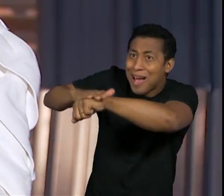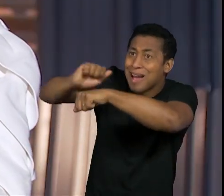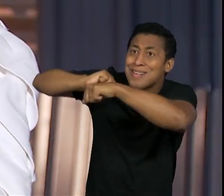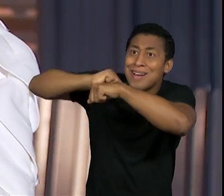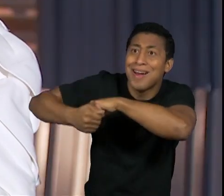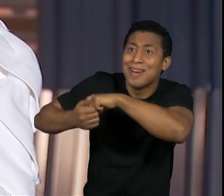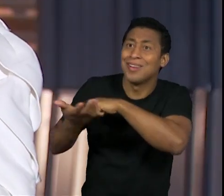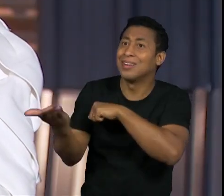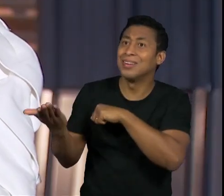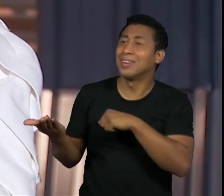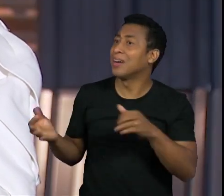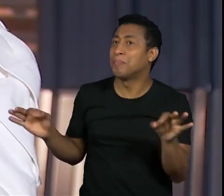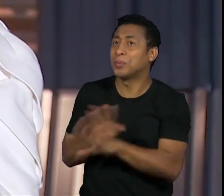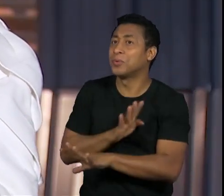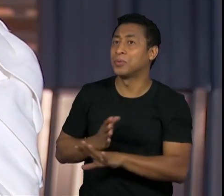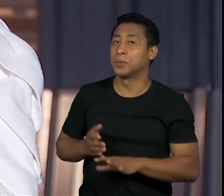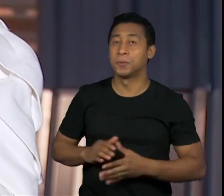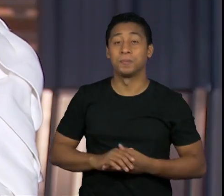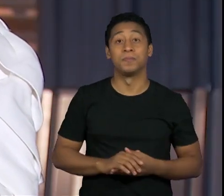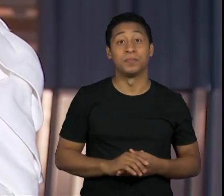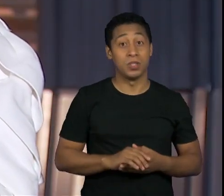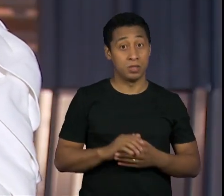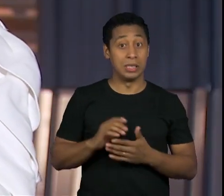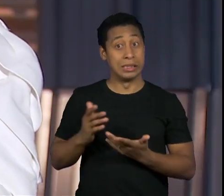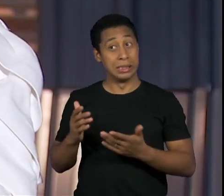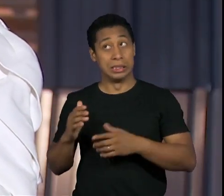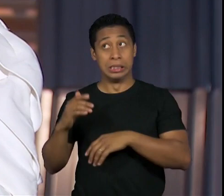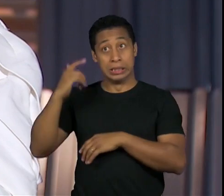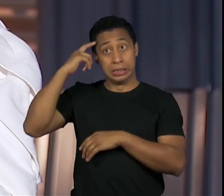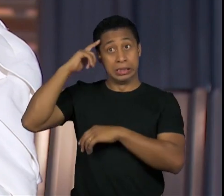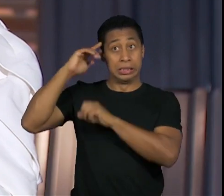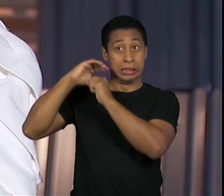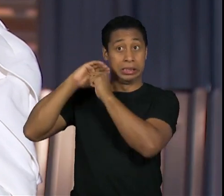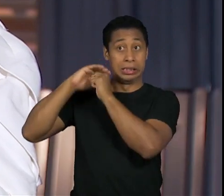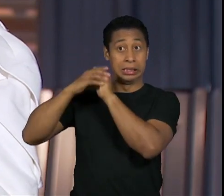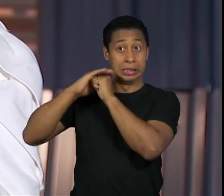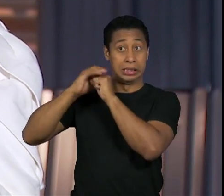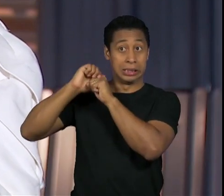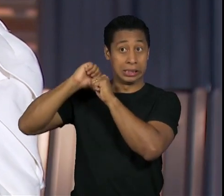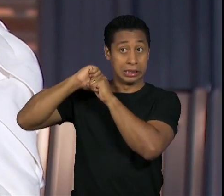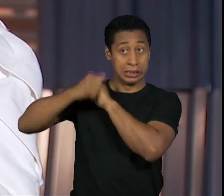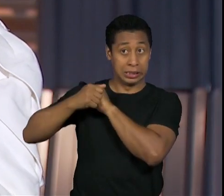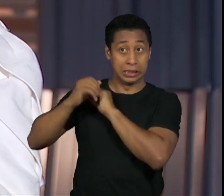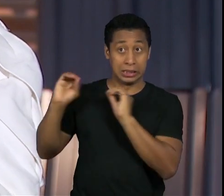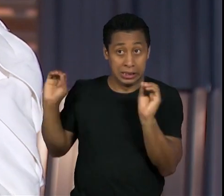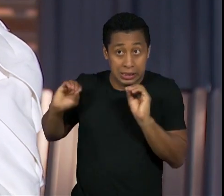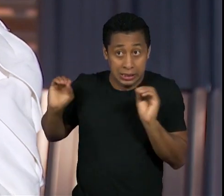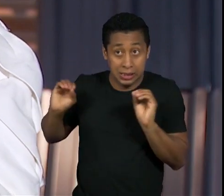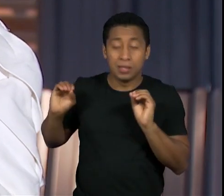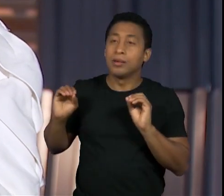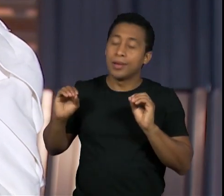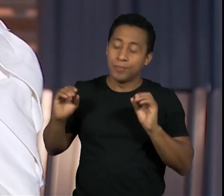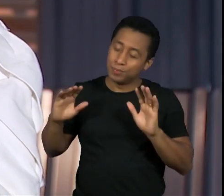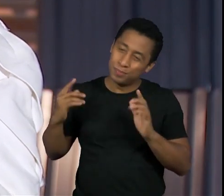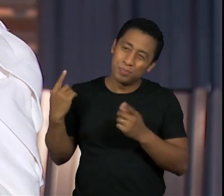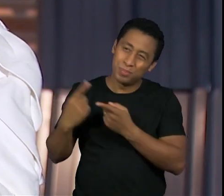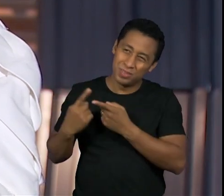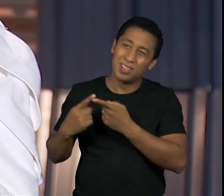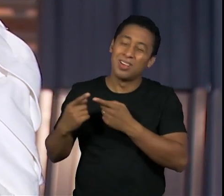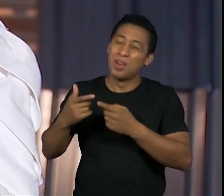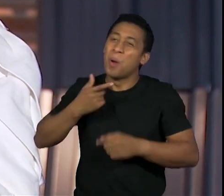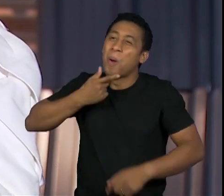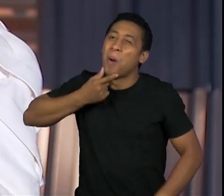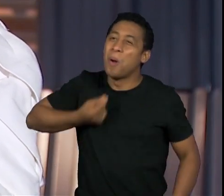interessante, Thais, porque esse achar que não é careca vem dentro de um pacote de masculinidade, né, que